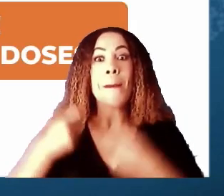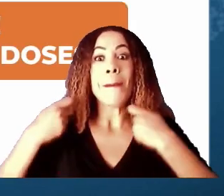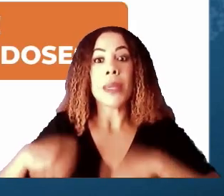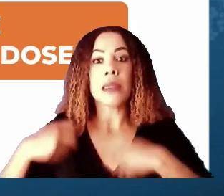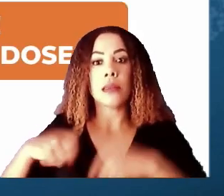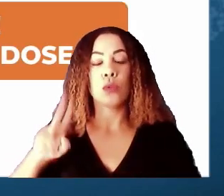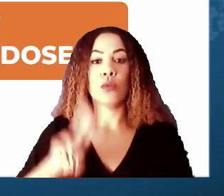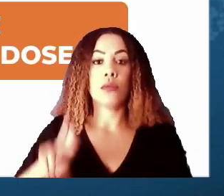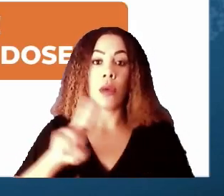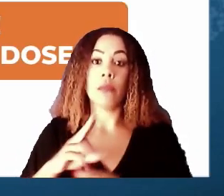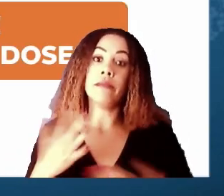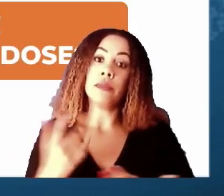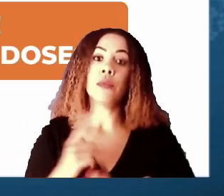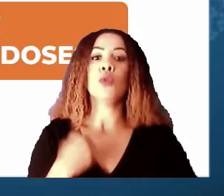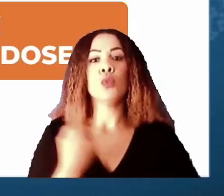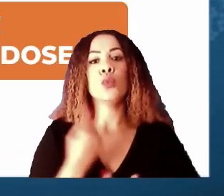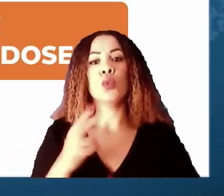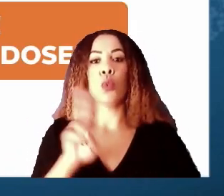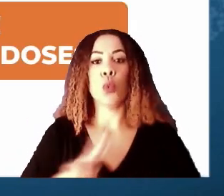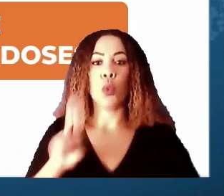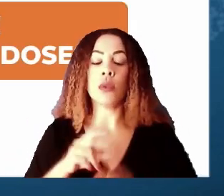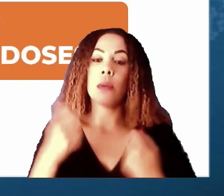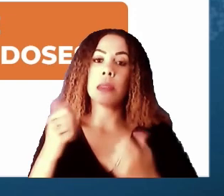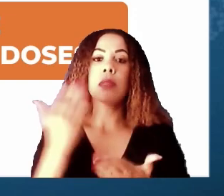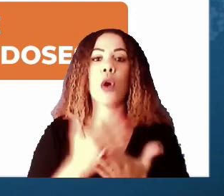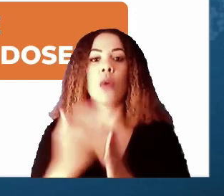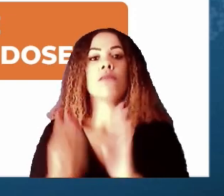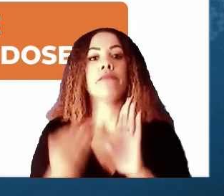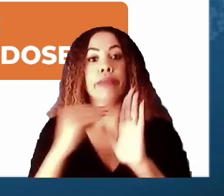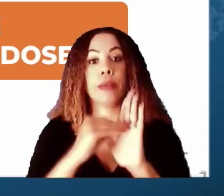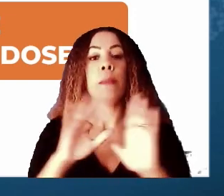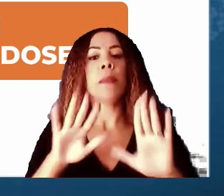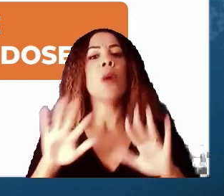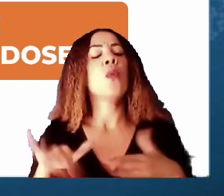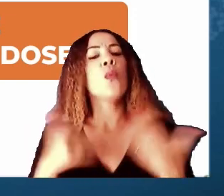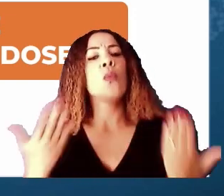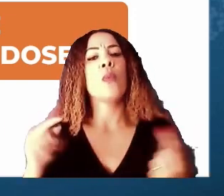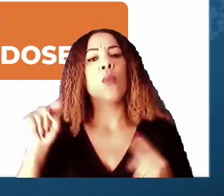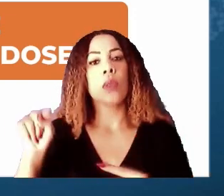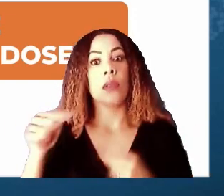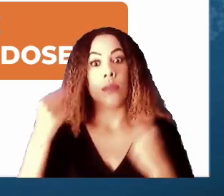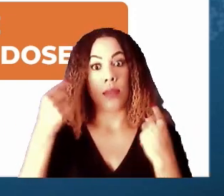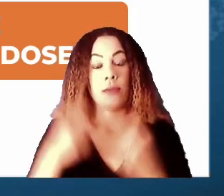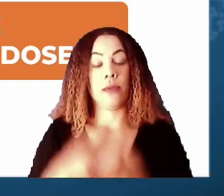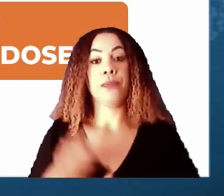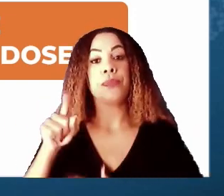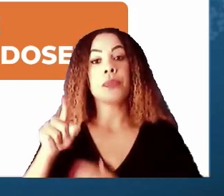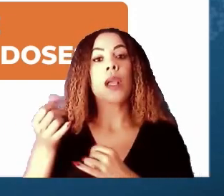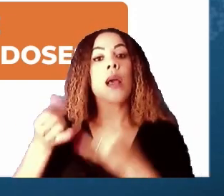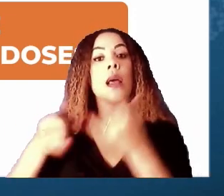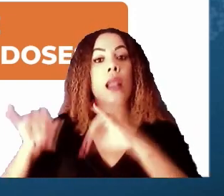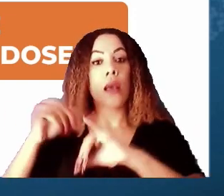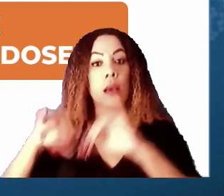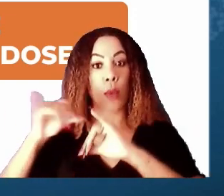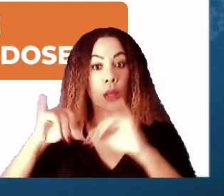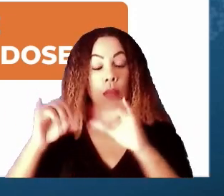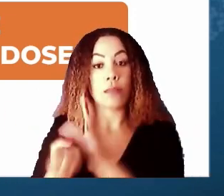incorporação. Aí vamos para os desafios. O laboratório produtor teve condições de fornecer